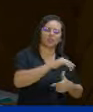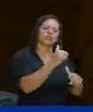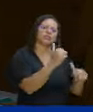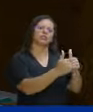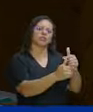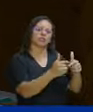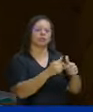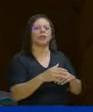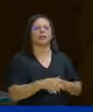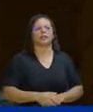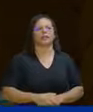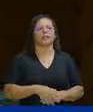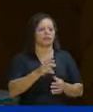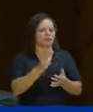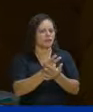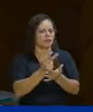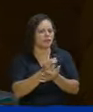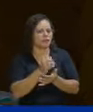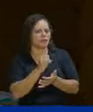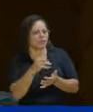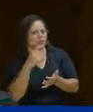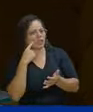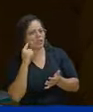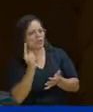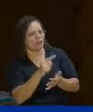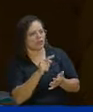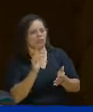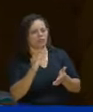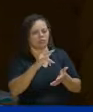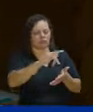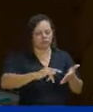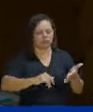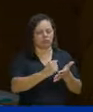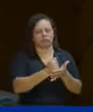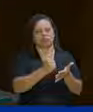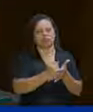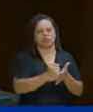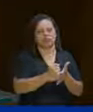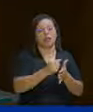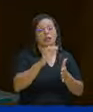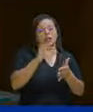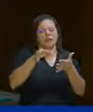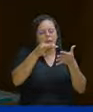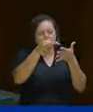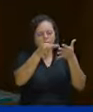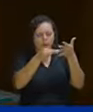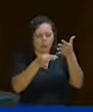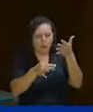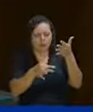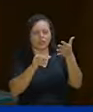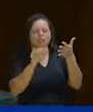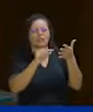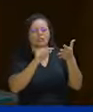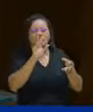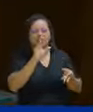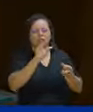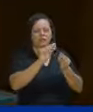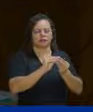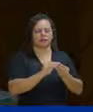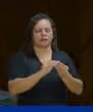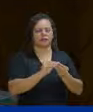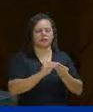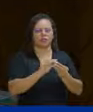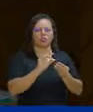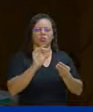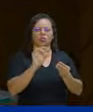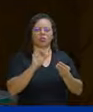reticência, mesmo considerando tal instrumento contratual, a descrição dos serviços é genérica, apenas